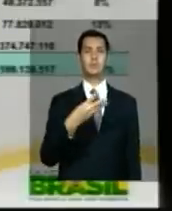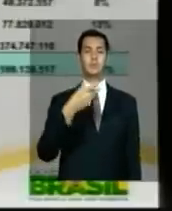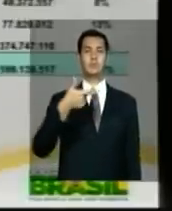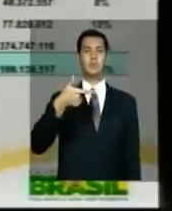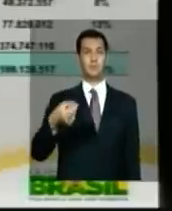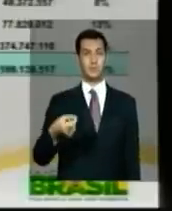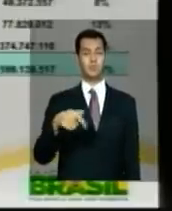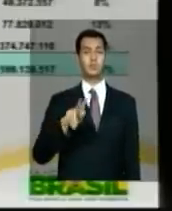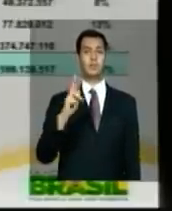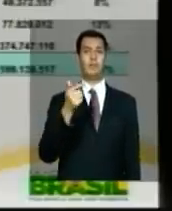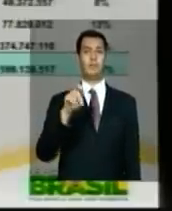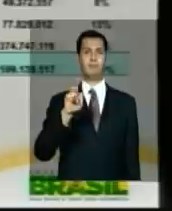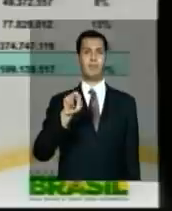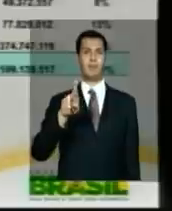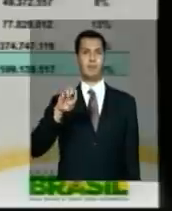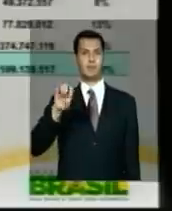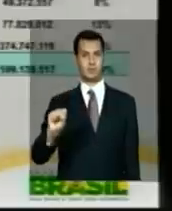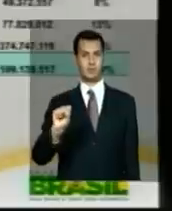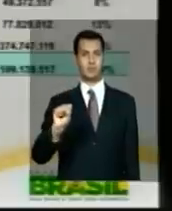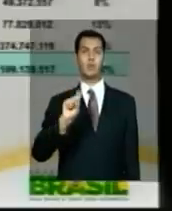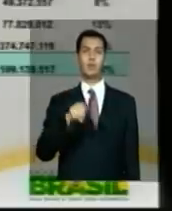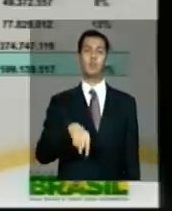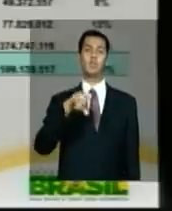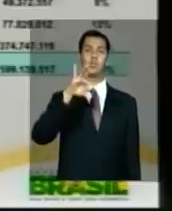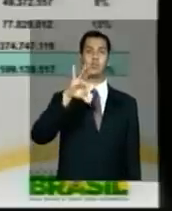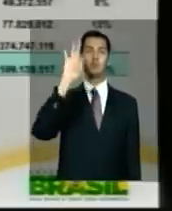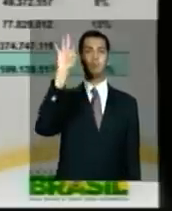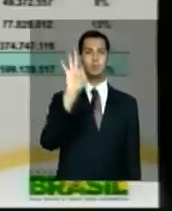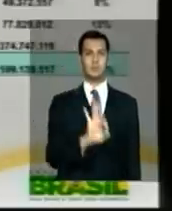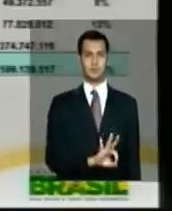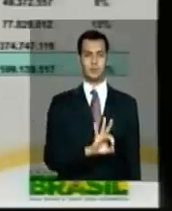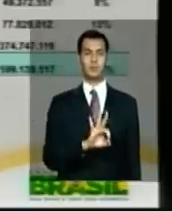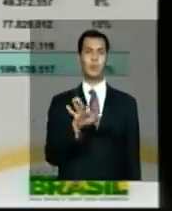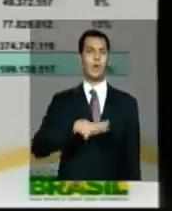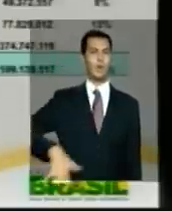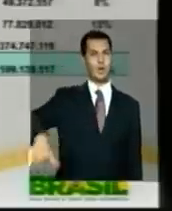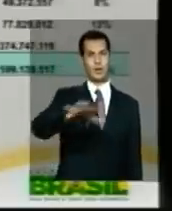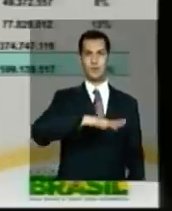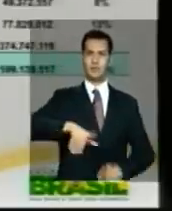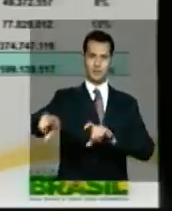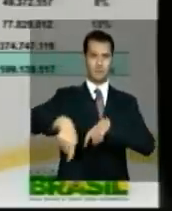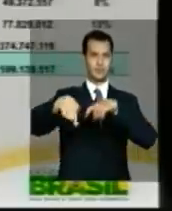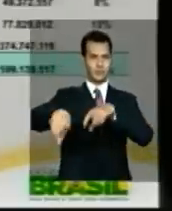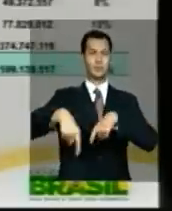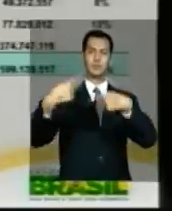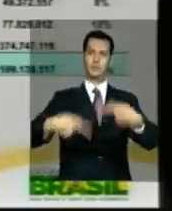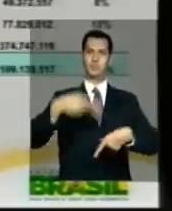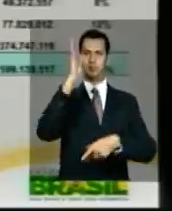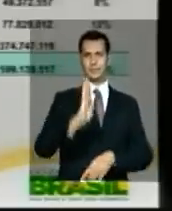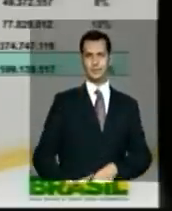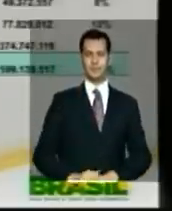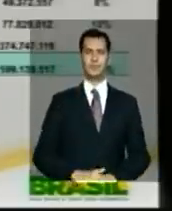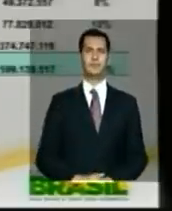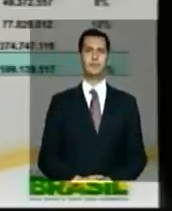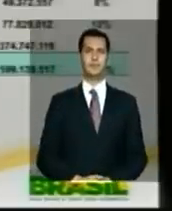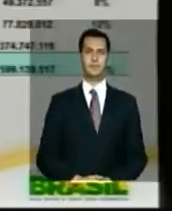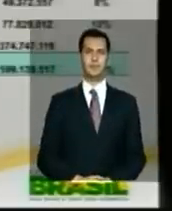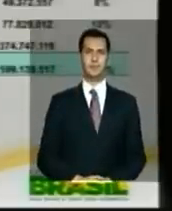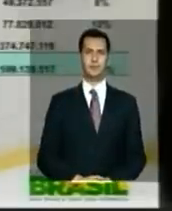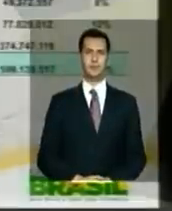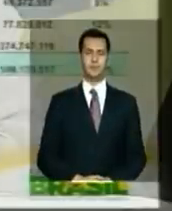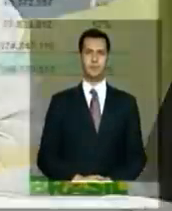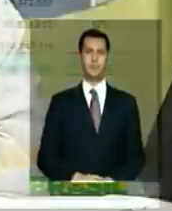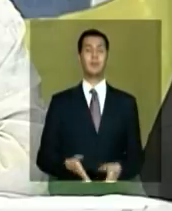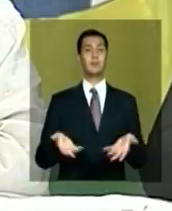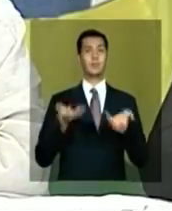22.320 correspondente a 9% da área agrícola do país por favor eu gostaria de